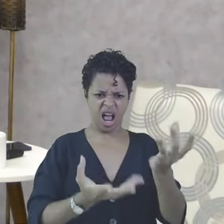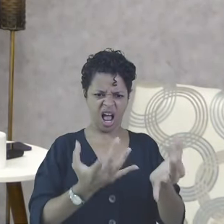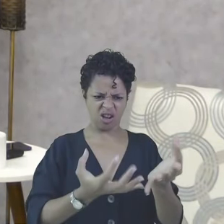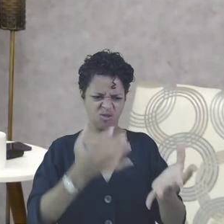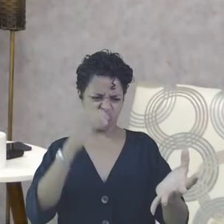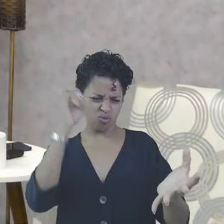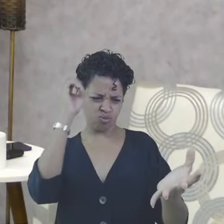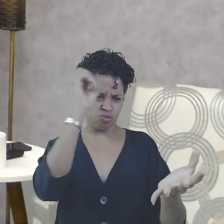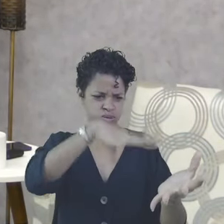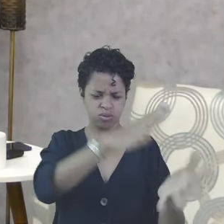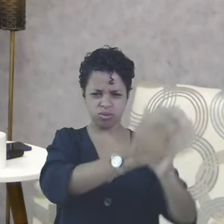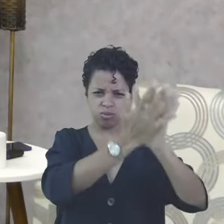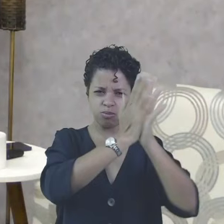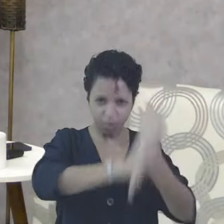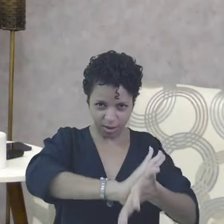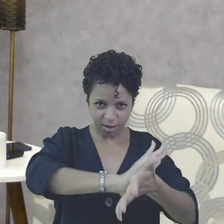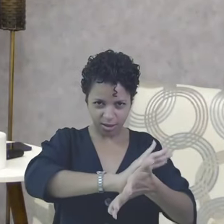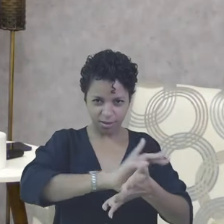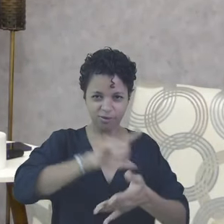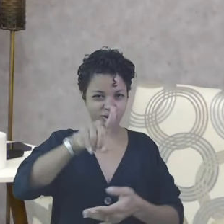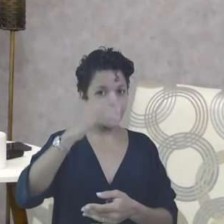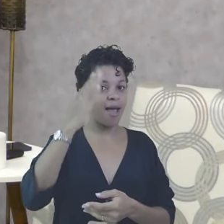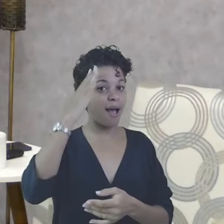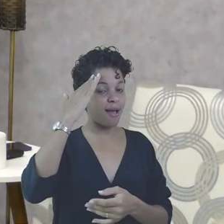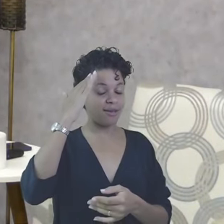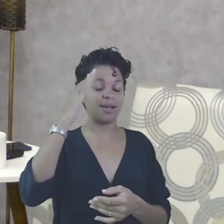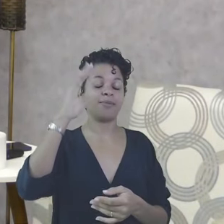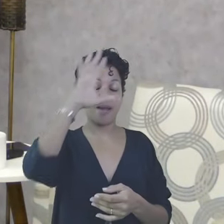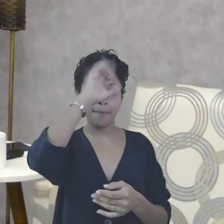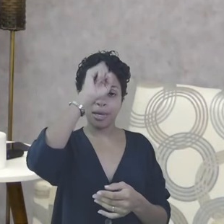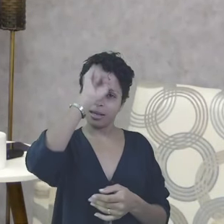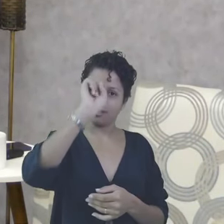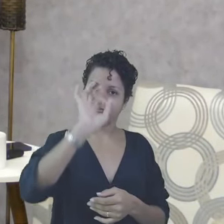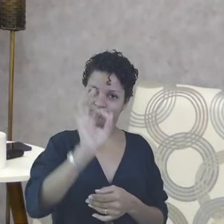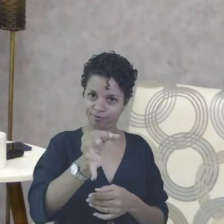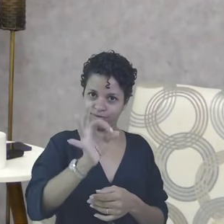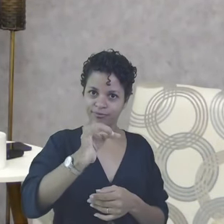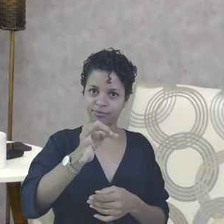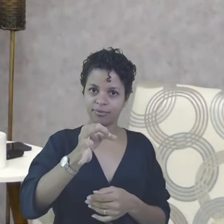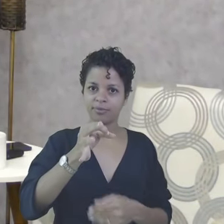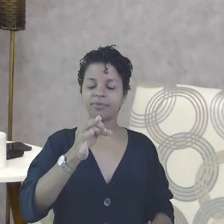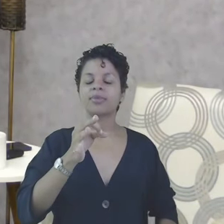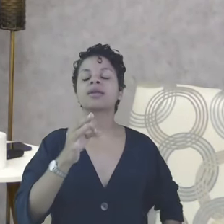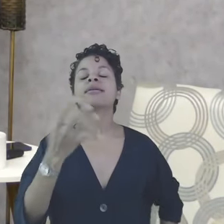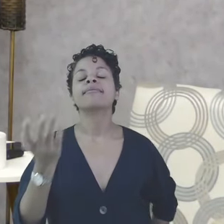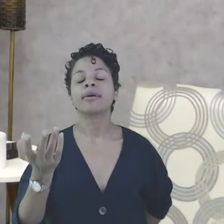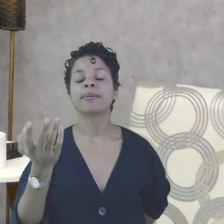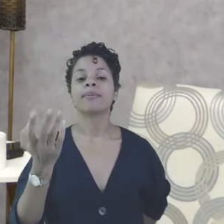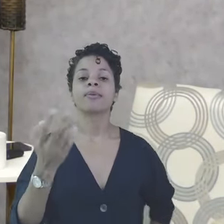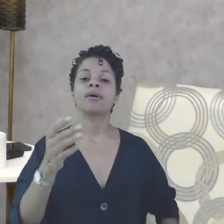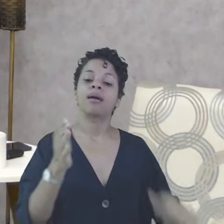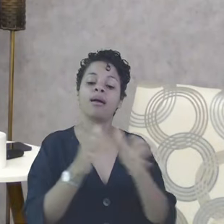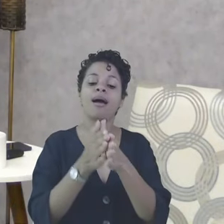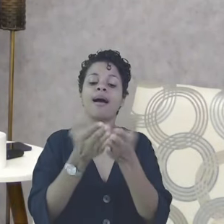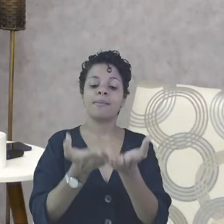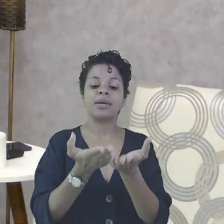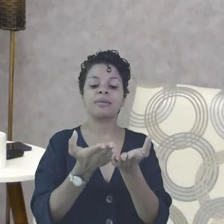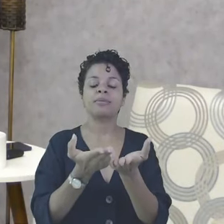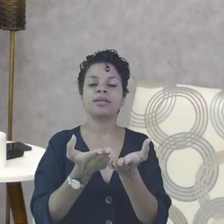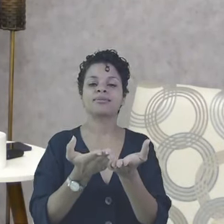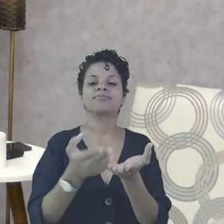nos estudos, especialmente adventistas? Pois bem, aqui a Bíblia está nos dando uma mensagem a mais. Um